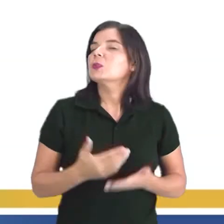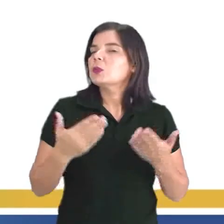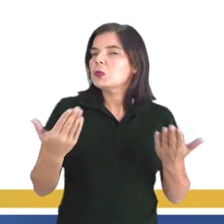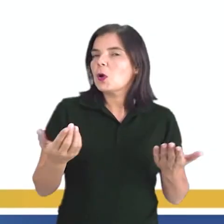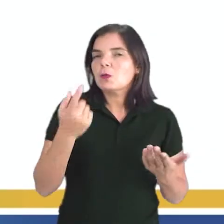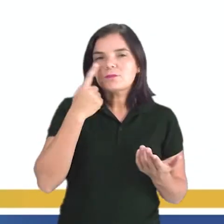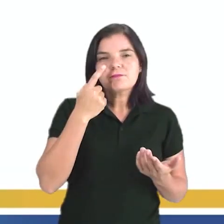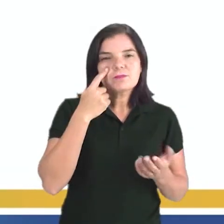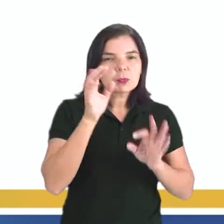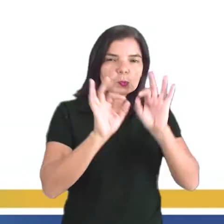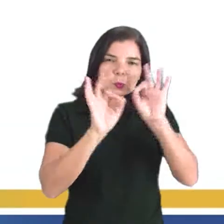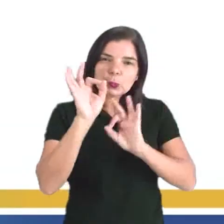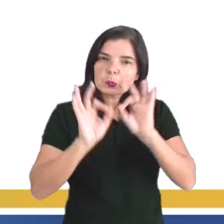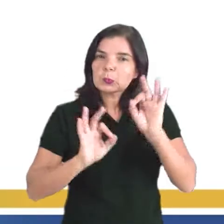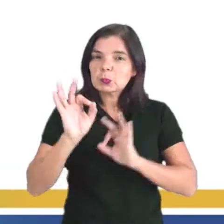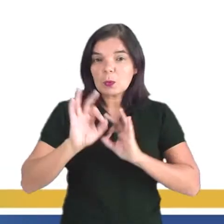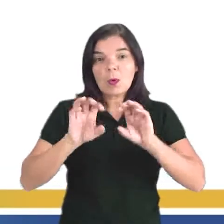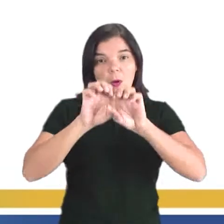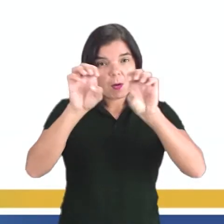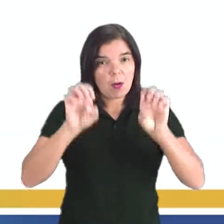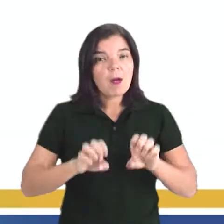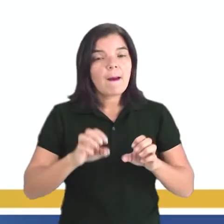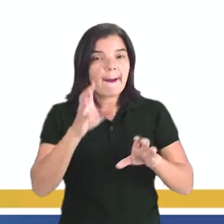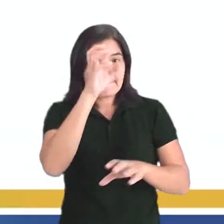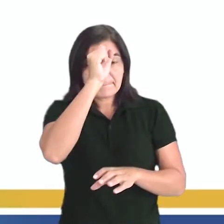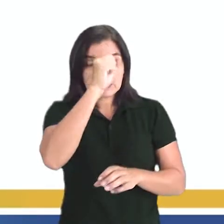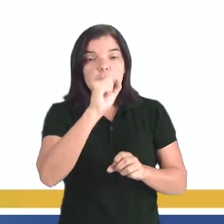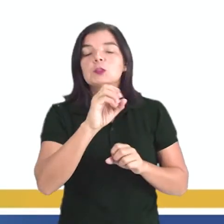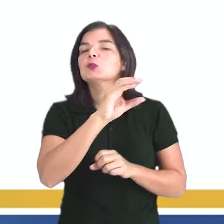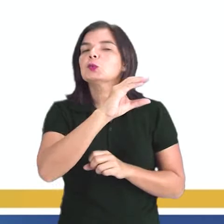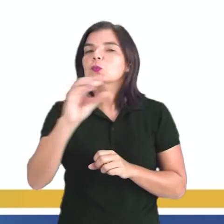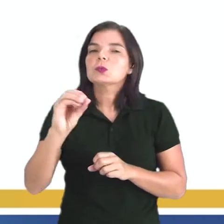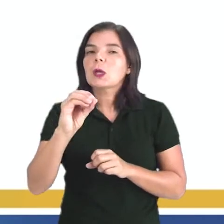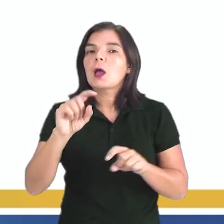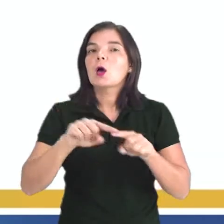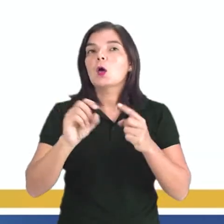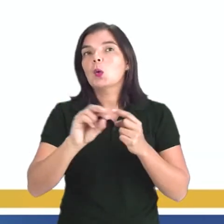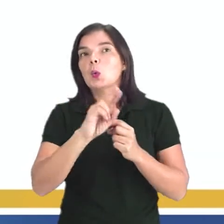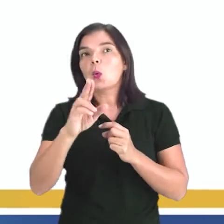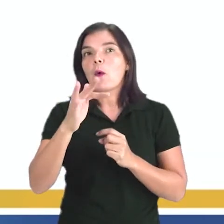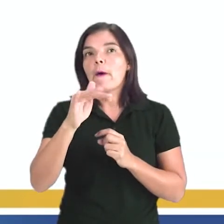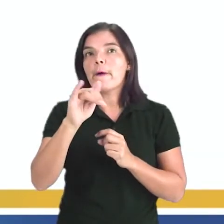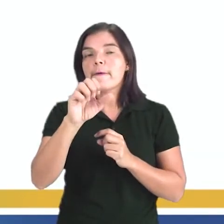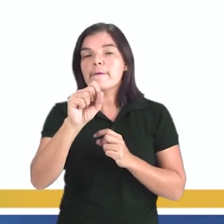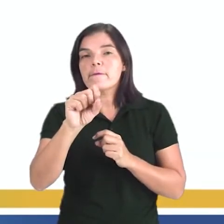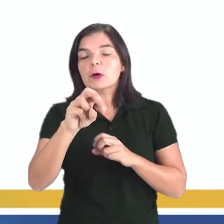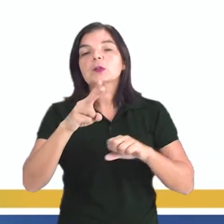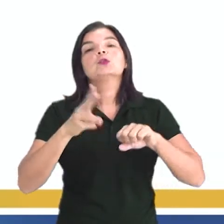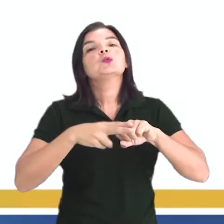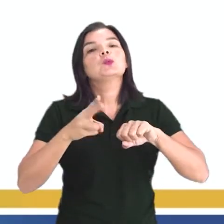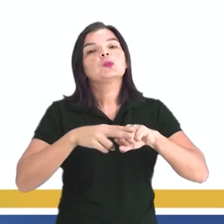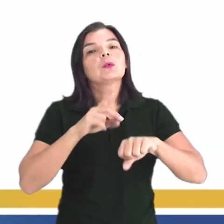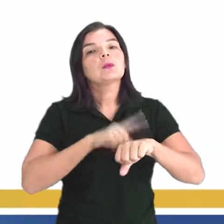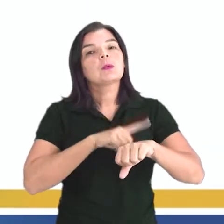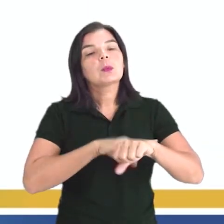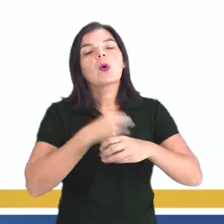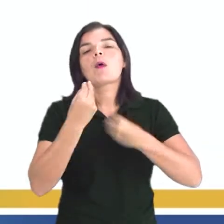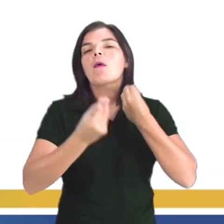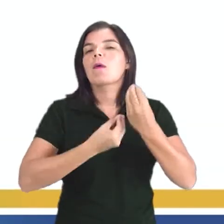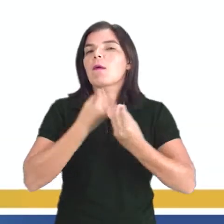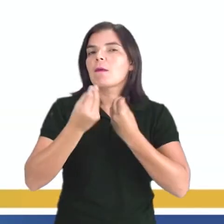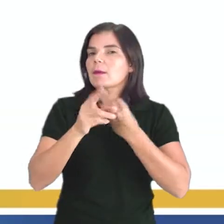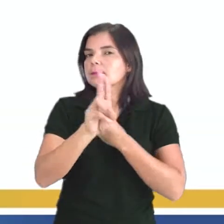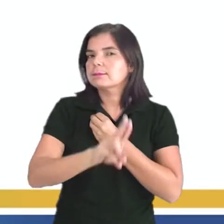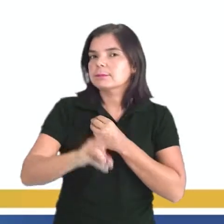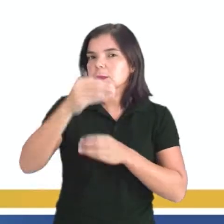aí, observando a estrutura que nós aprendemos agora sobre o zero e first conditional, o tempo verbal, e que forma que esse verbo